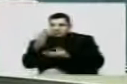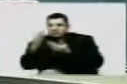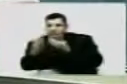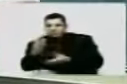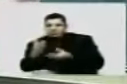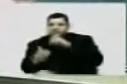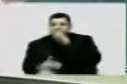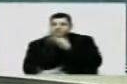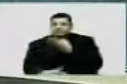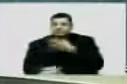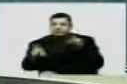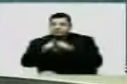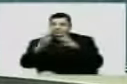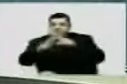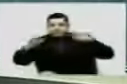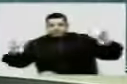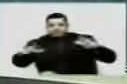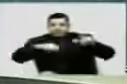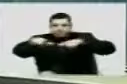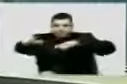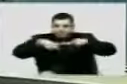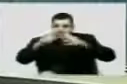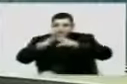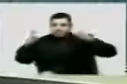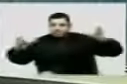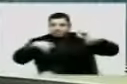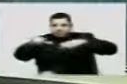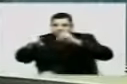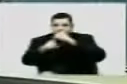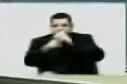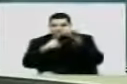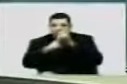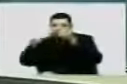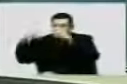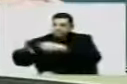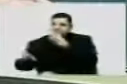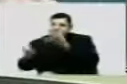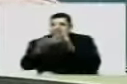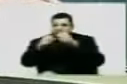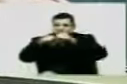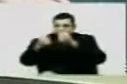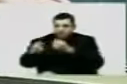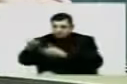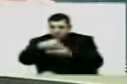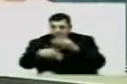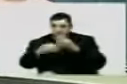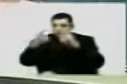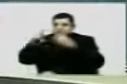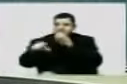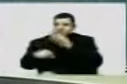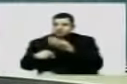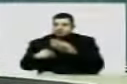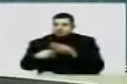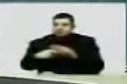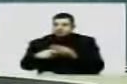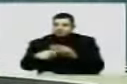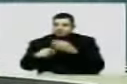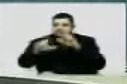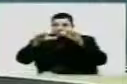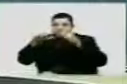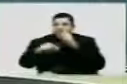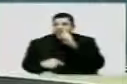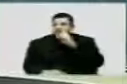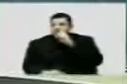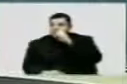de arrecadação. Então, aumento do desemprego, aumento da demanda social por um lado e queda de arrecadação por outro, é um